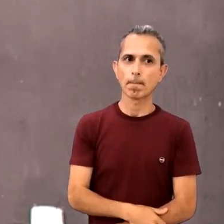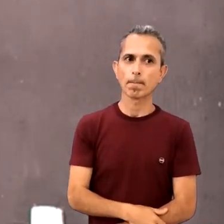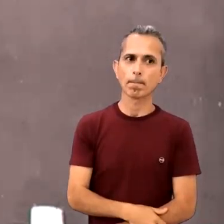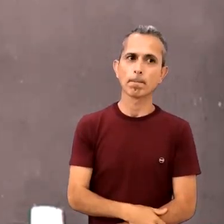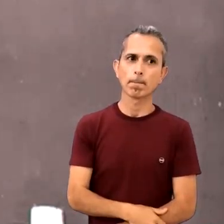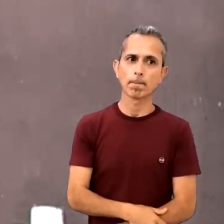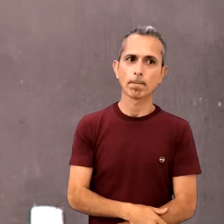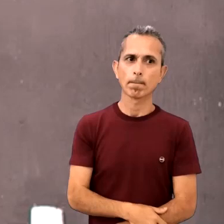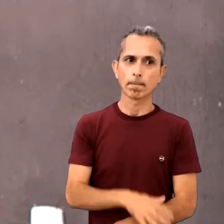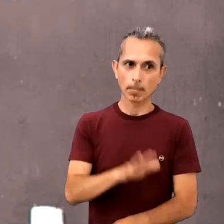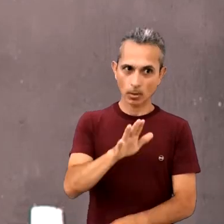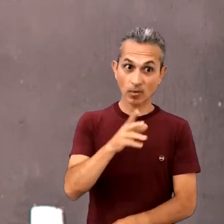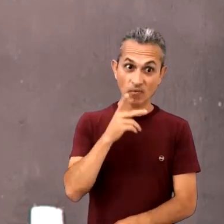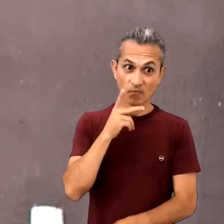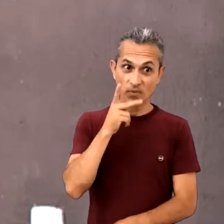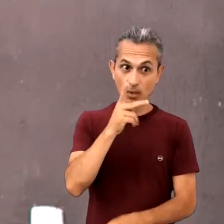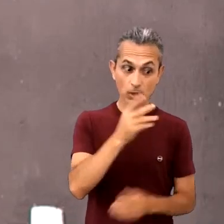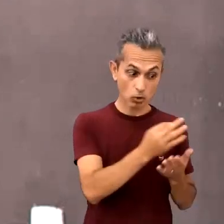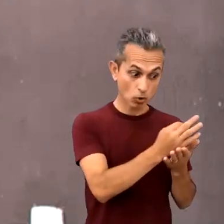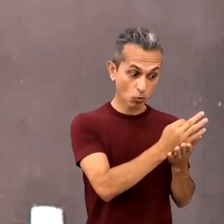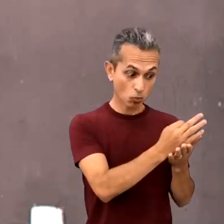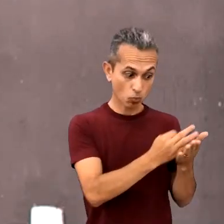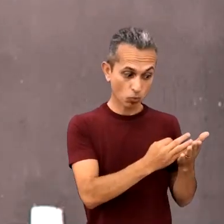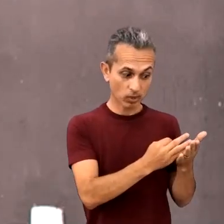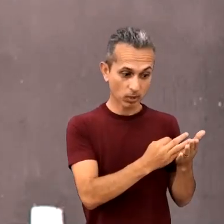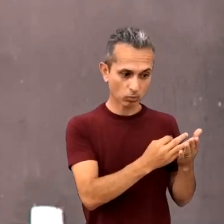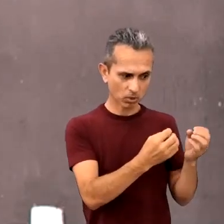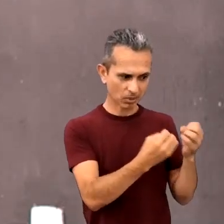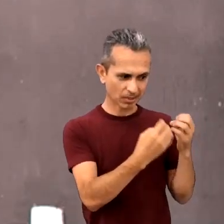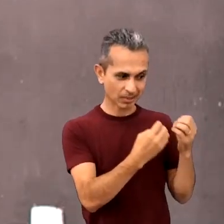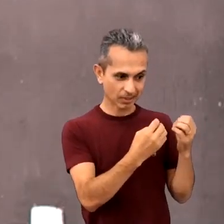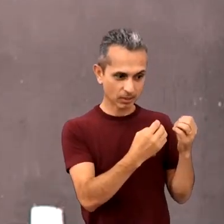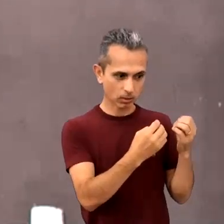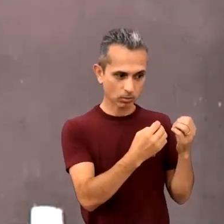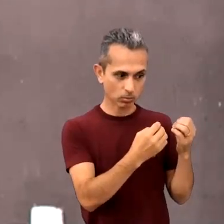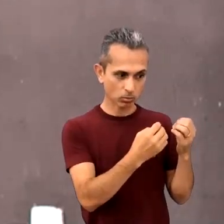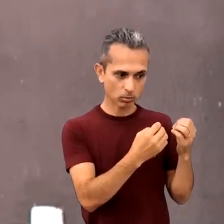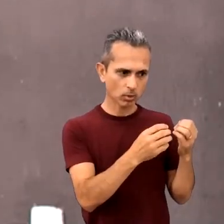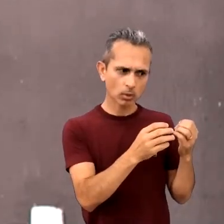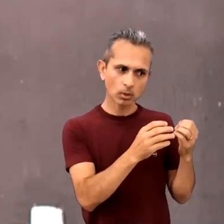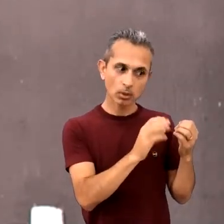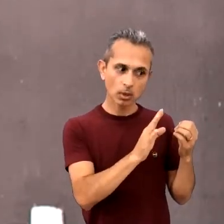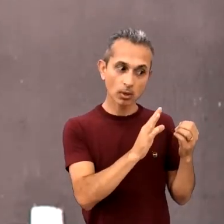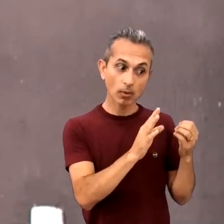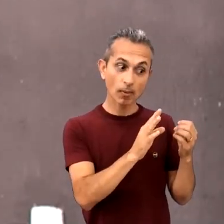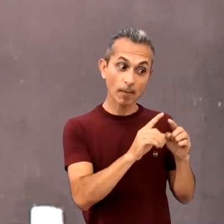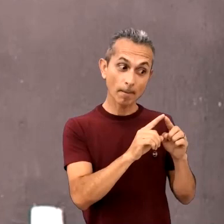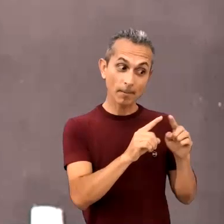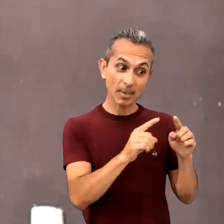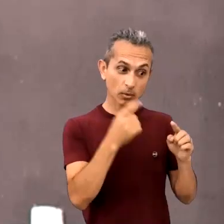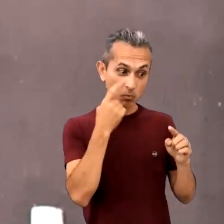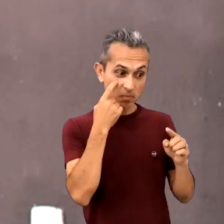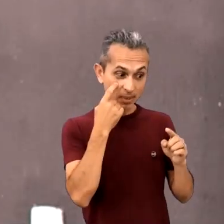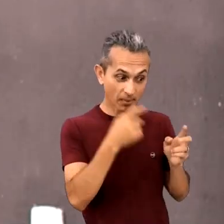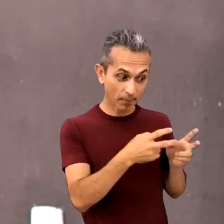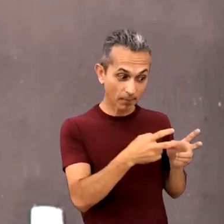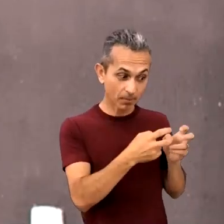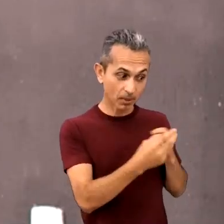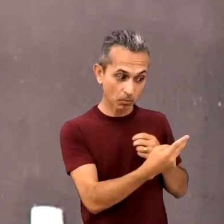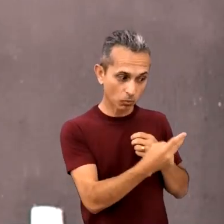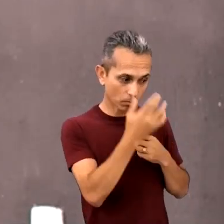É como eu falei, não é o que o texto aqui está ensinando de modo direto, mas o que eu estou vendo aqui são duas